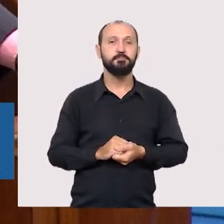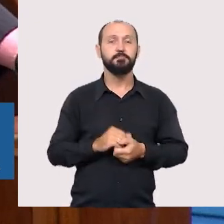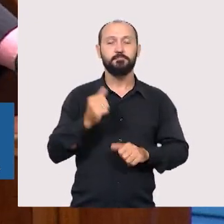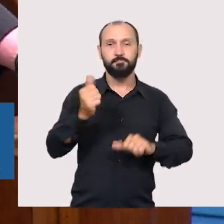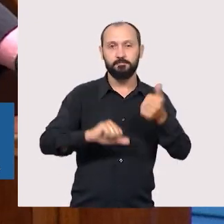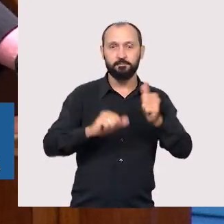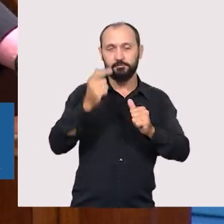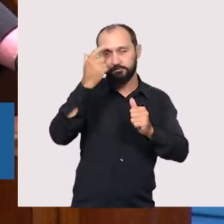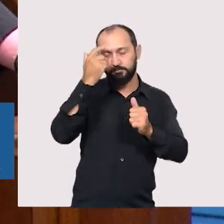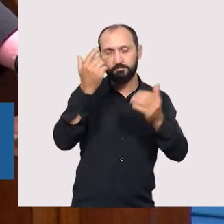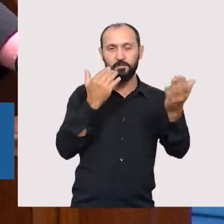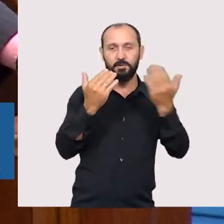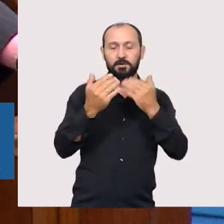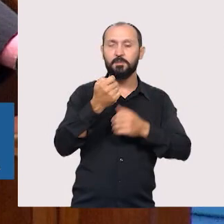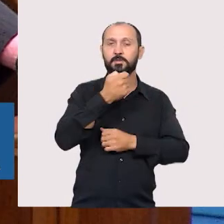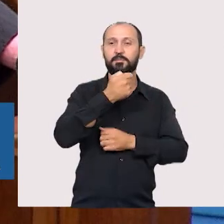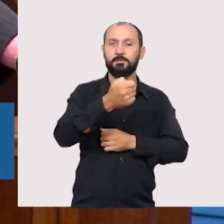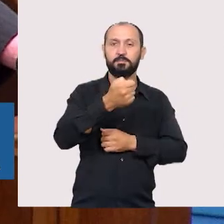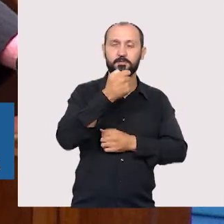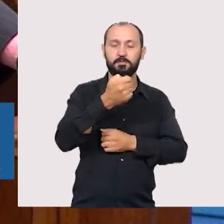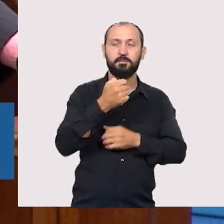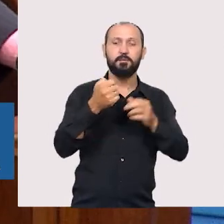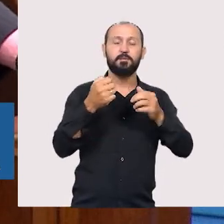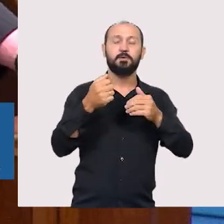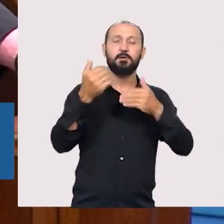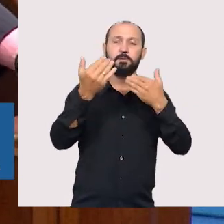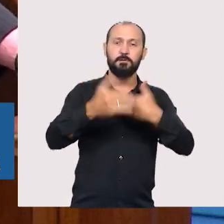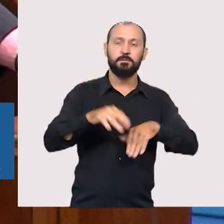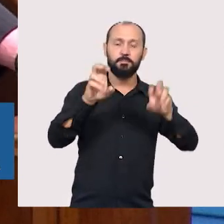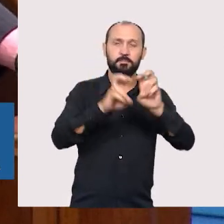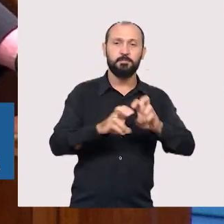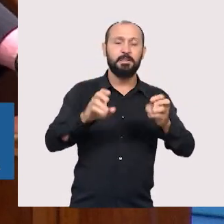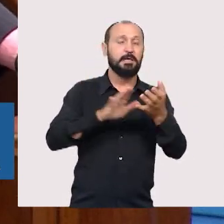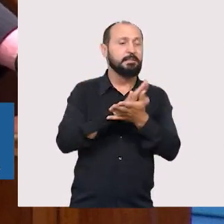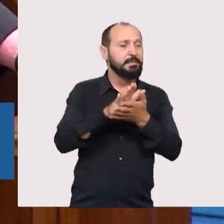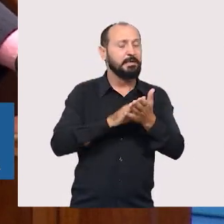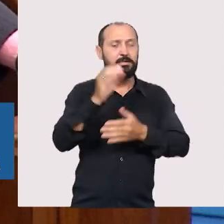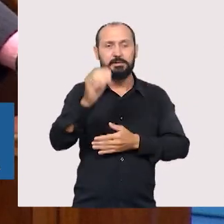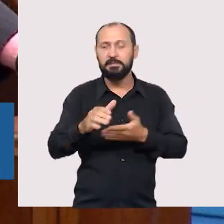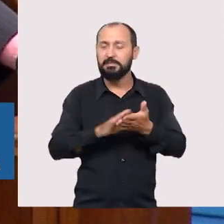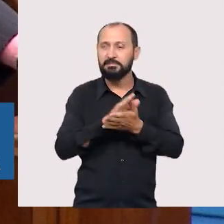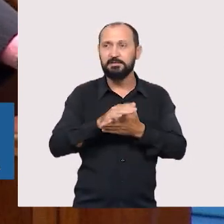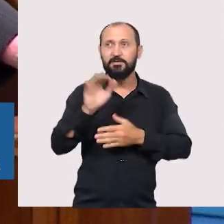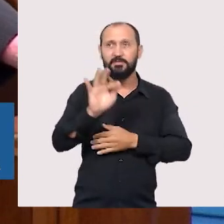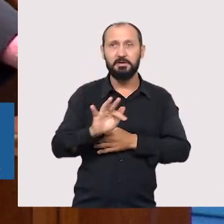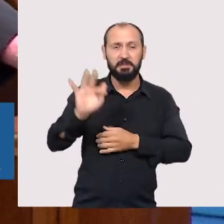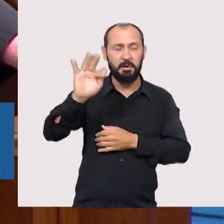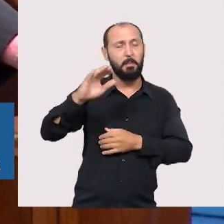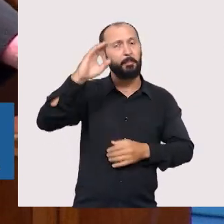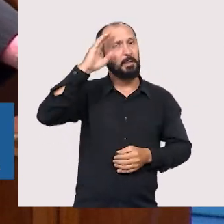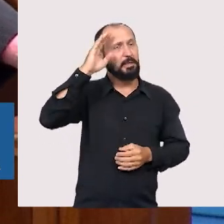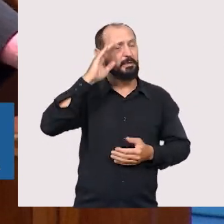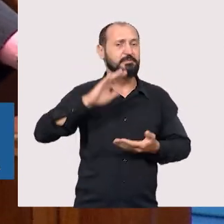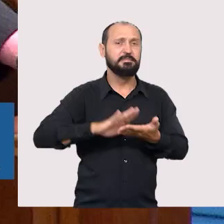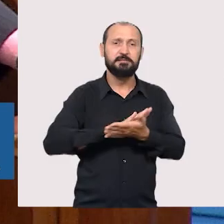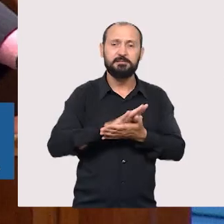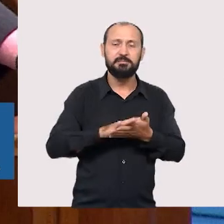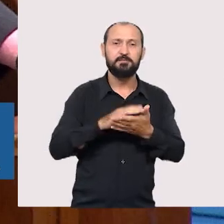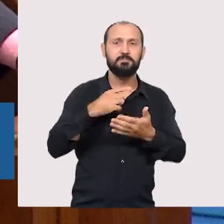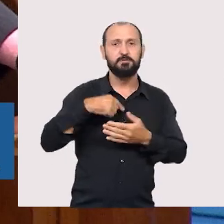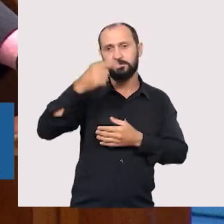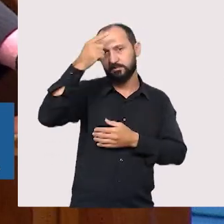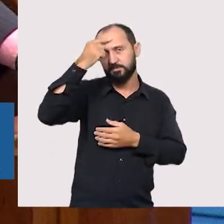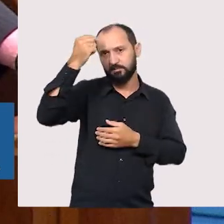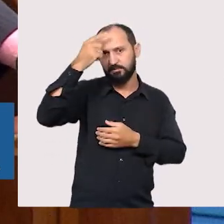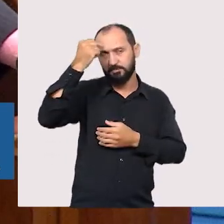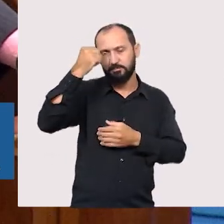processo. Avaliação psicológica, entrevista, prova de informática, nada consta criminal, eleitoral, federal,